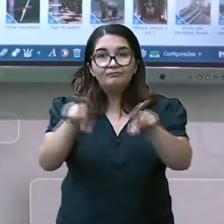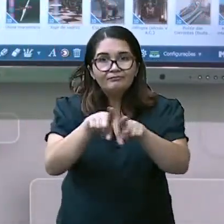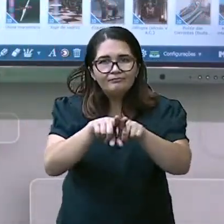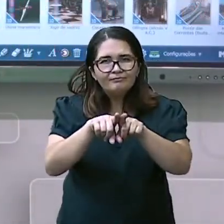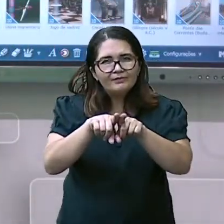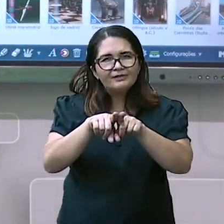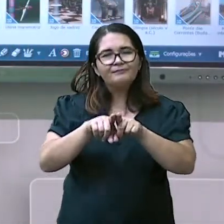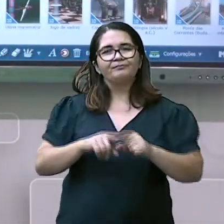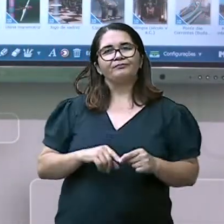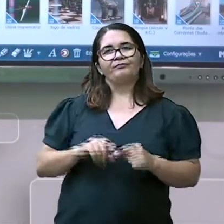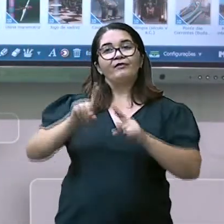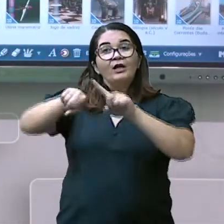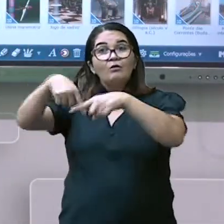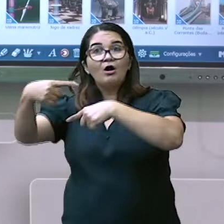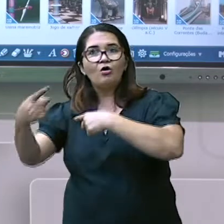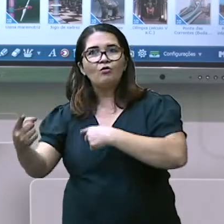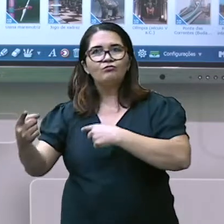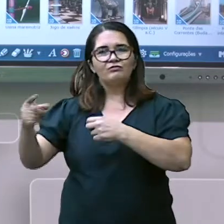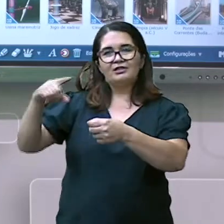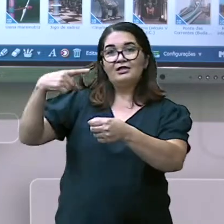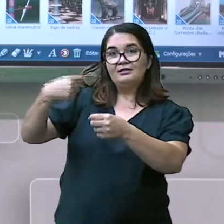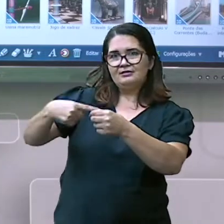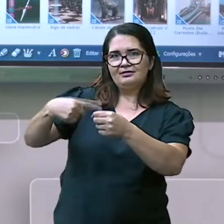dos Caldeus,